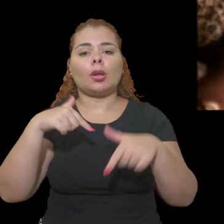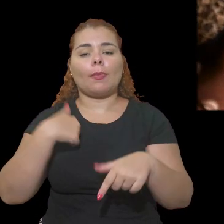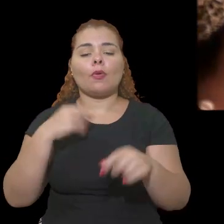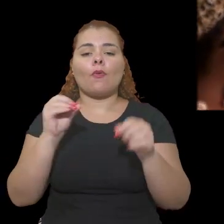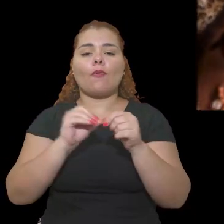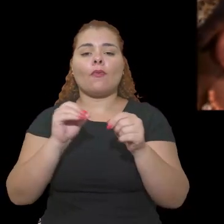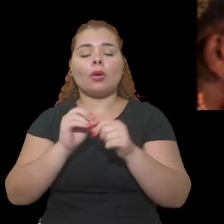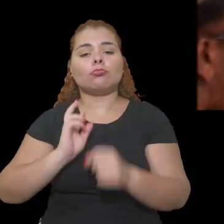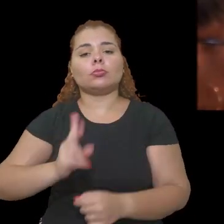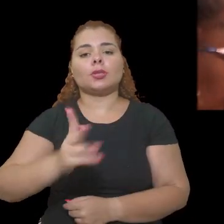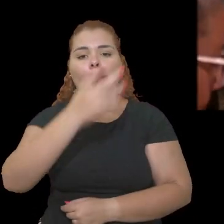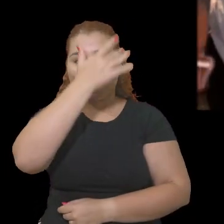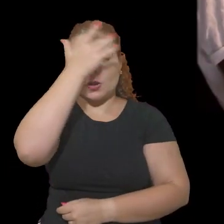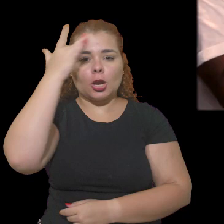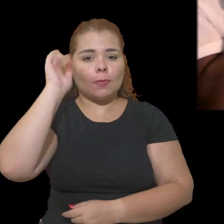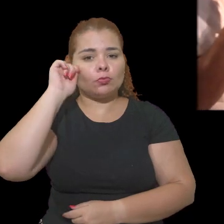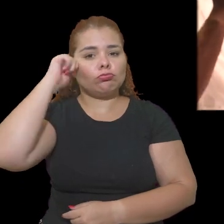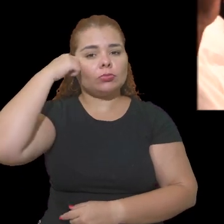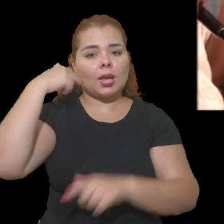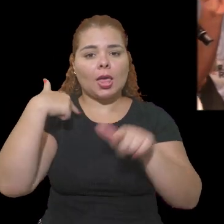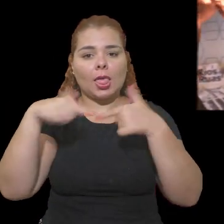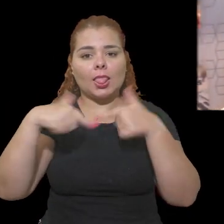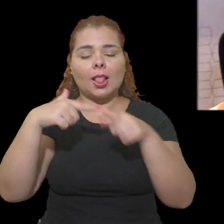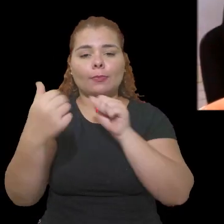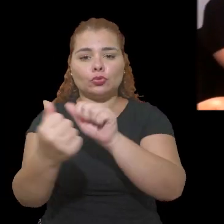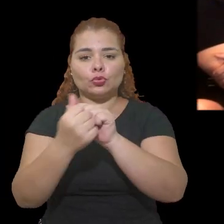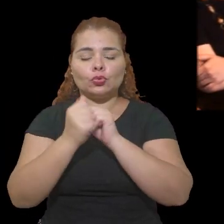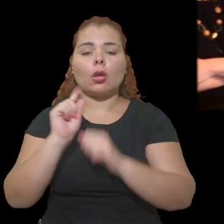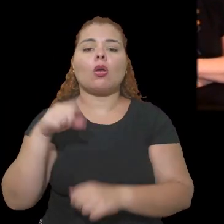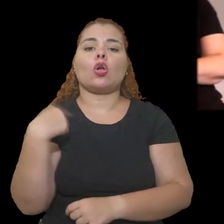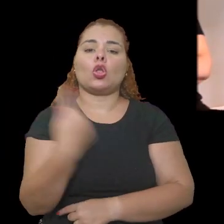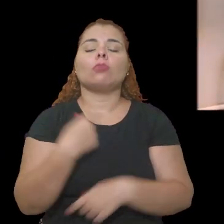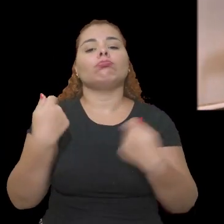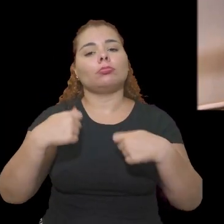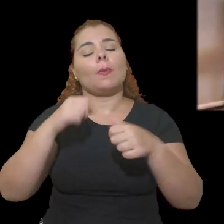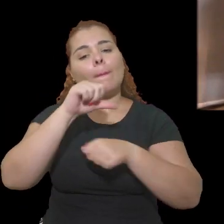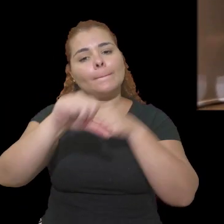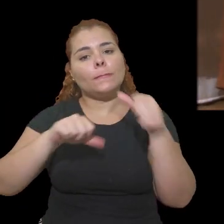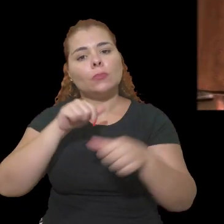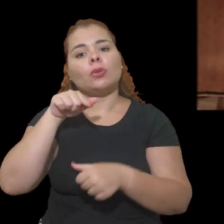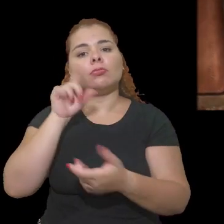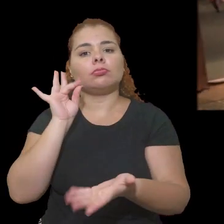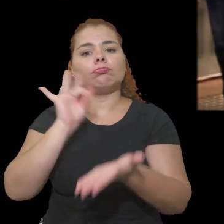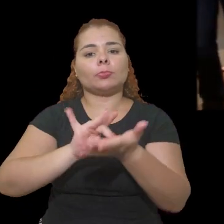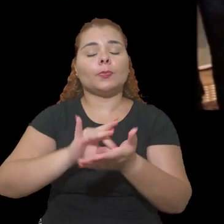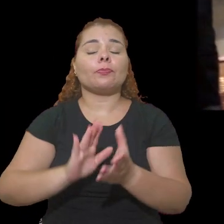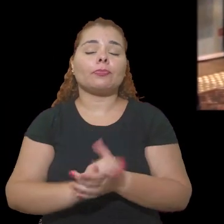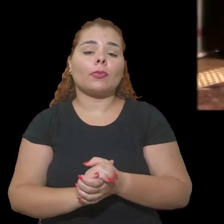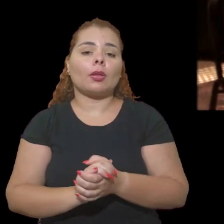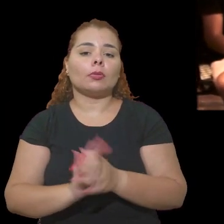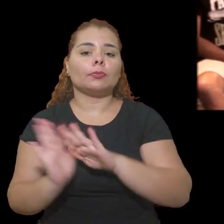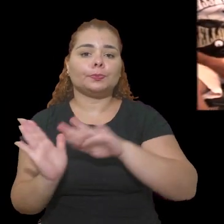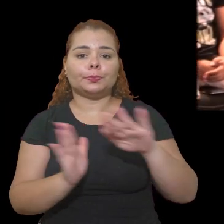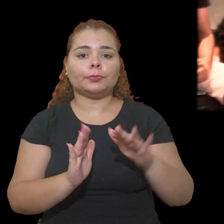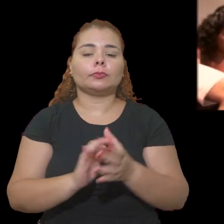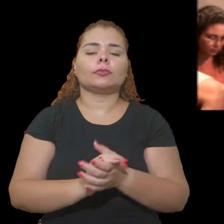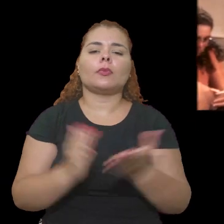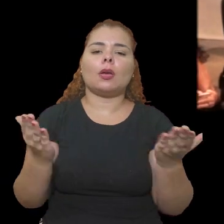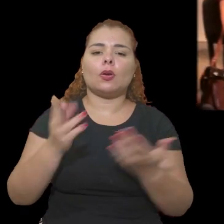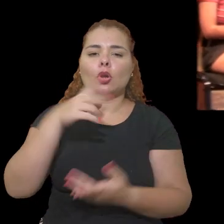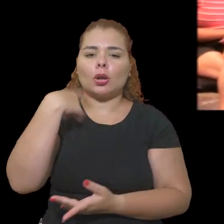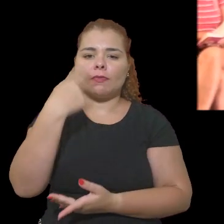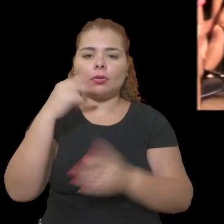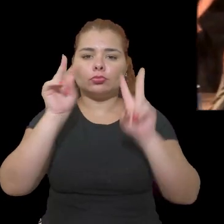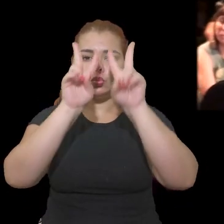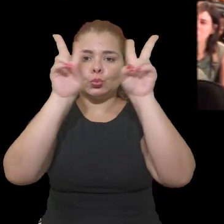faço, é sempre gente preta trabalhando comigo. A gente precisa mudar um pouco dessa chave, assim. E aí, falando um pouquinho também de